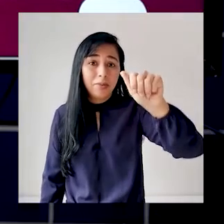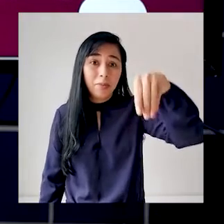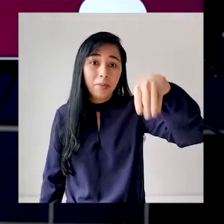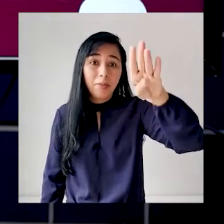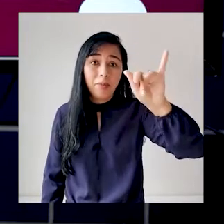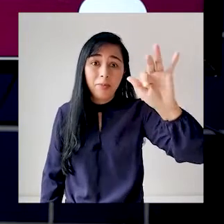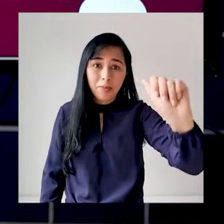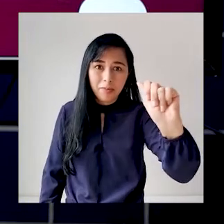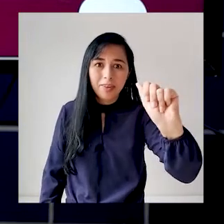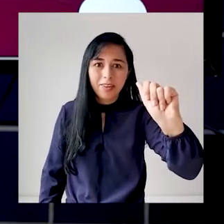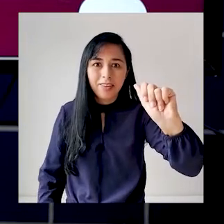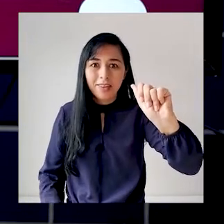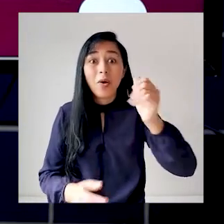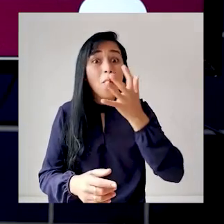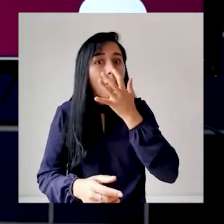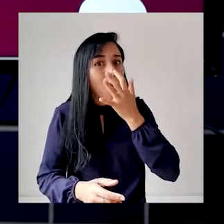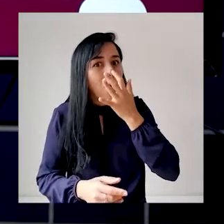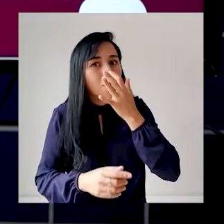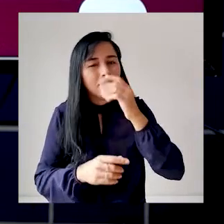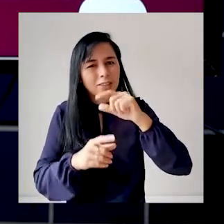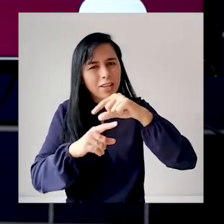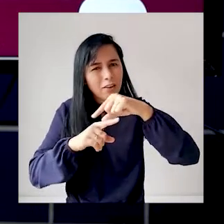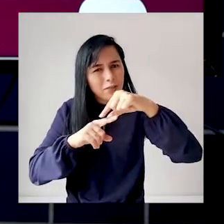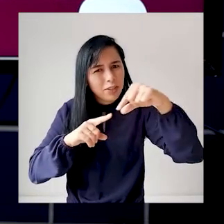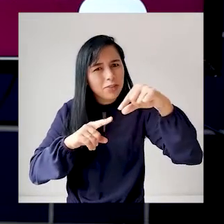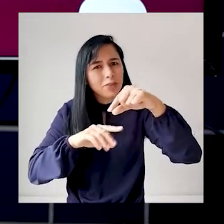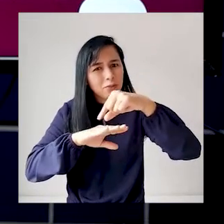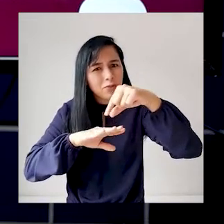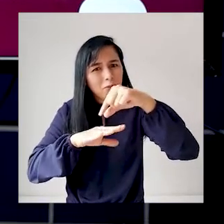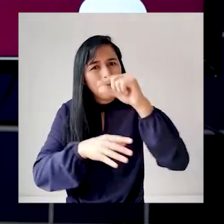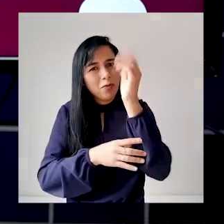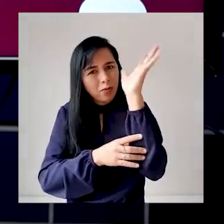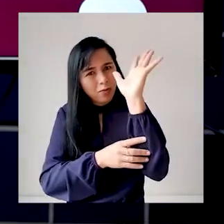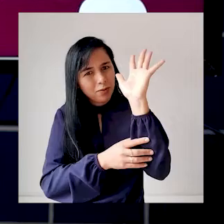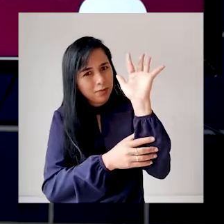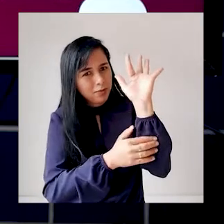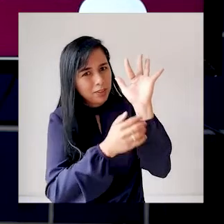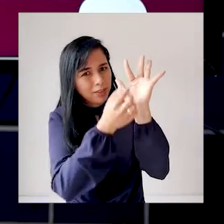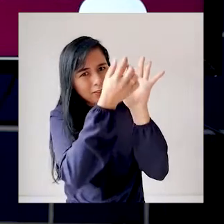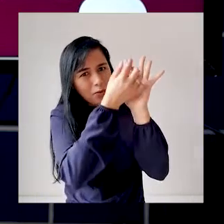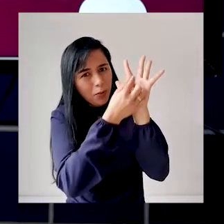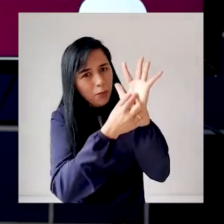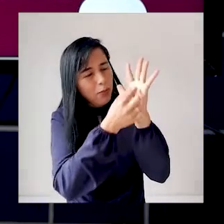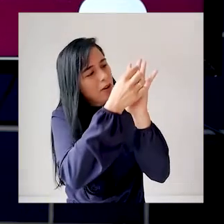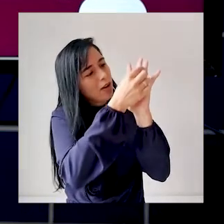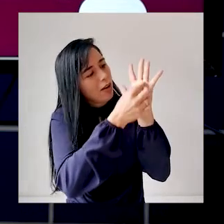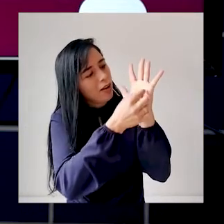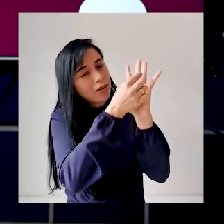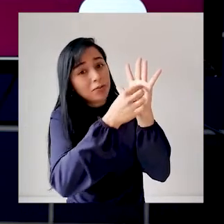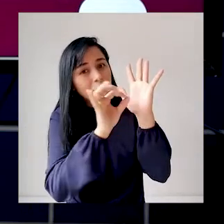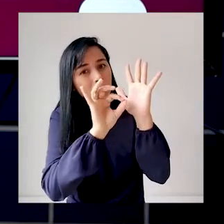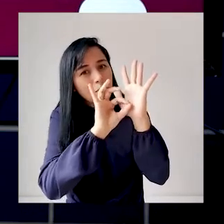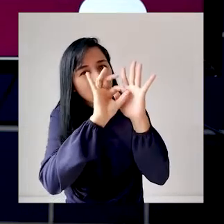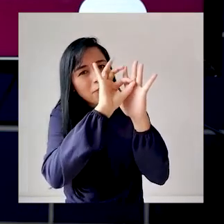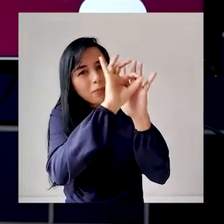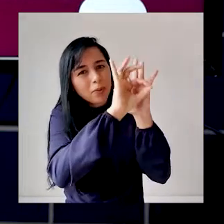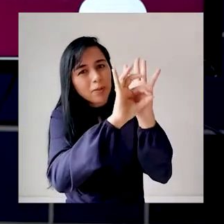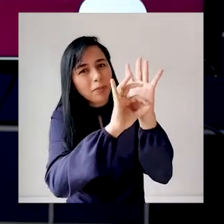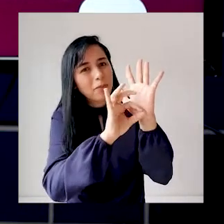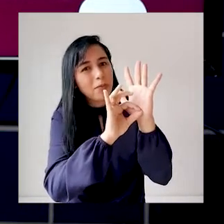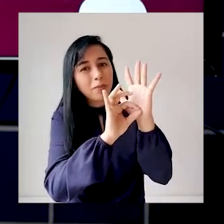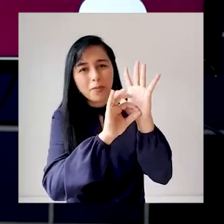ter tipo umas bolinhas meio que marrons, meio que escuras, que terão dentro